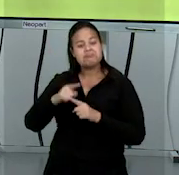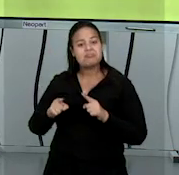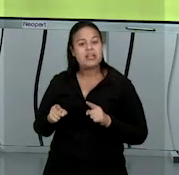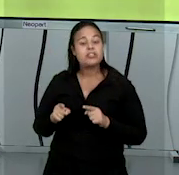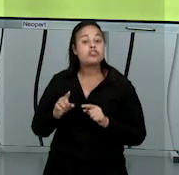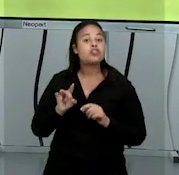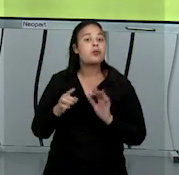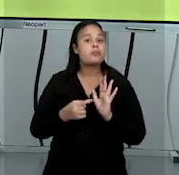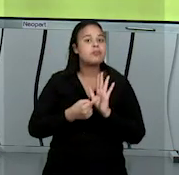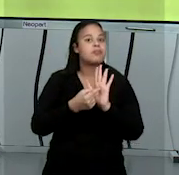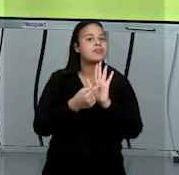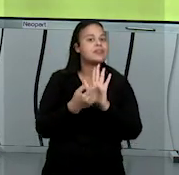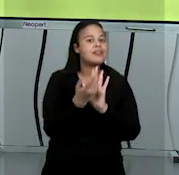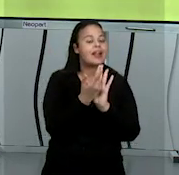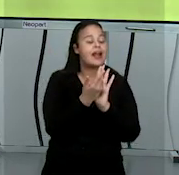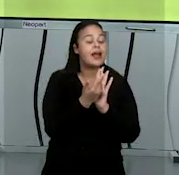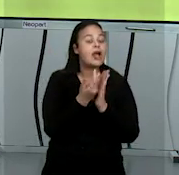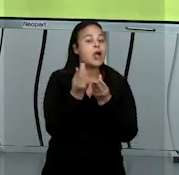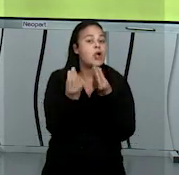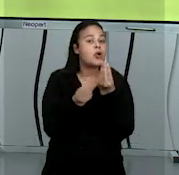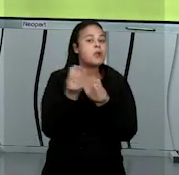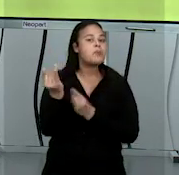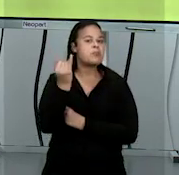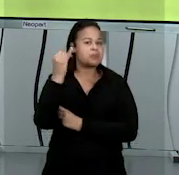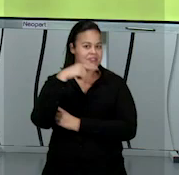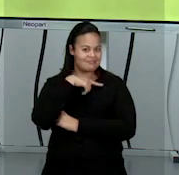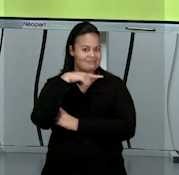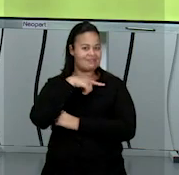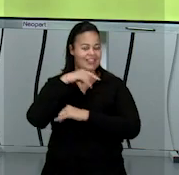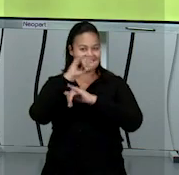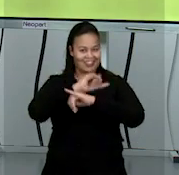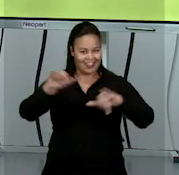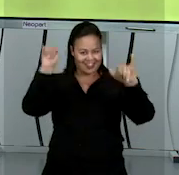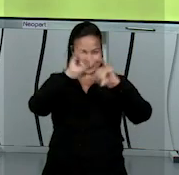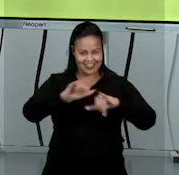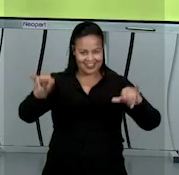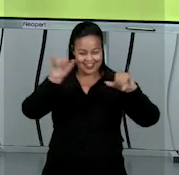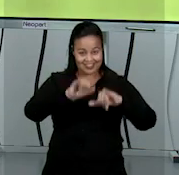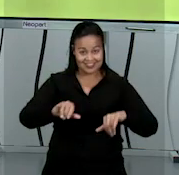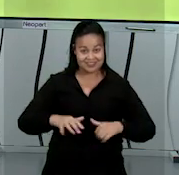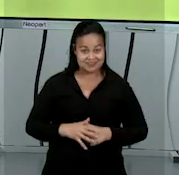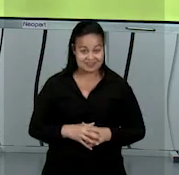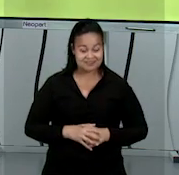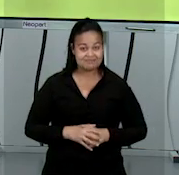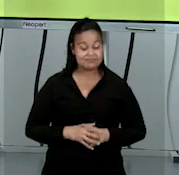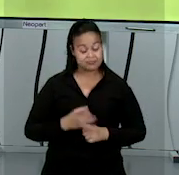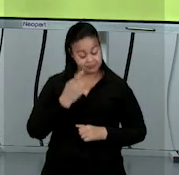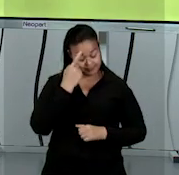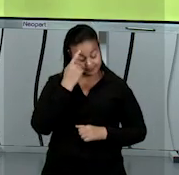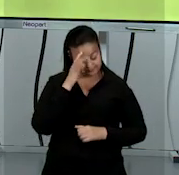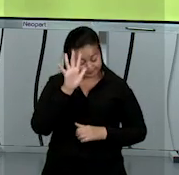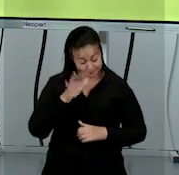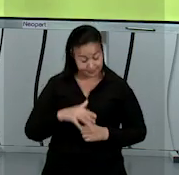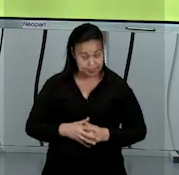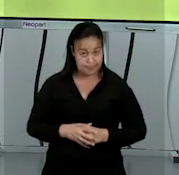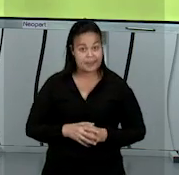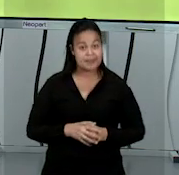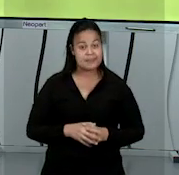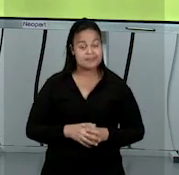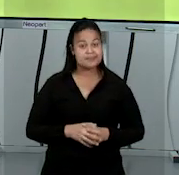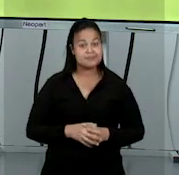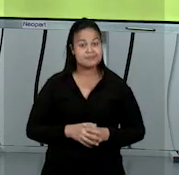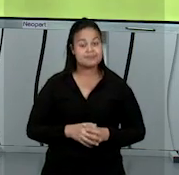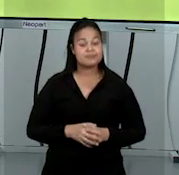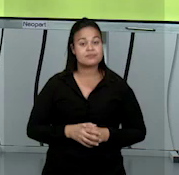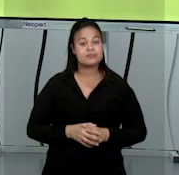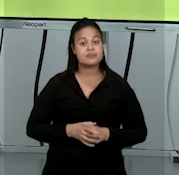E a propaganda? Onde entra a propaganda aí? Eu quero citar uma frase que eu li há muito tempo, não me